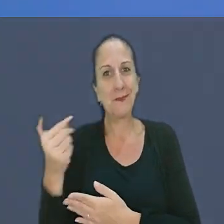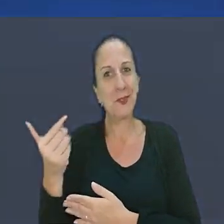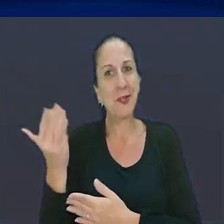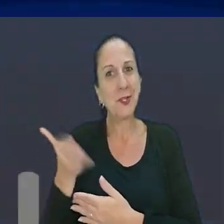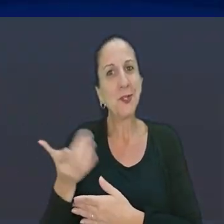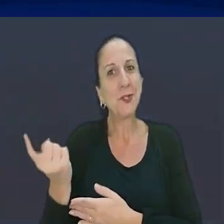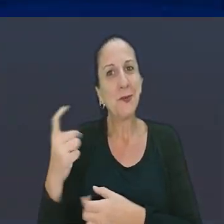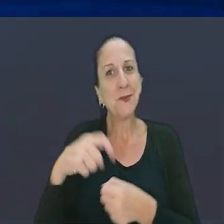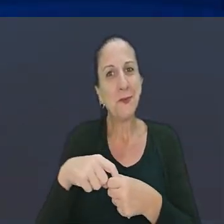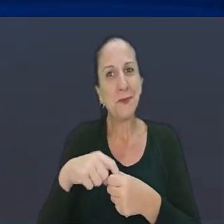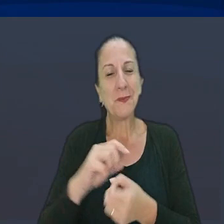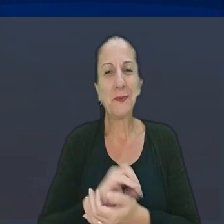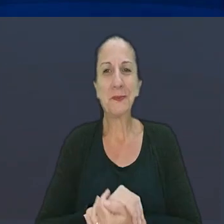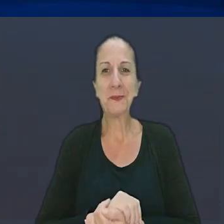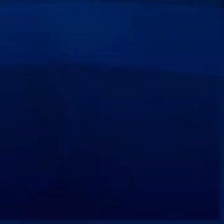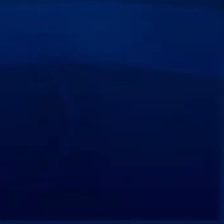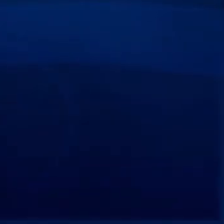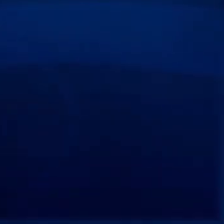daí.